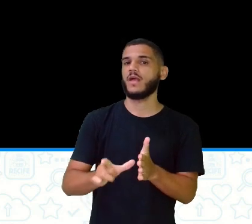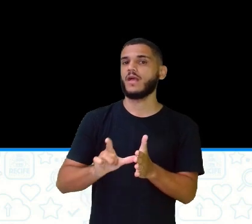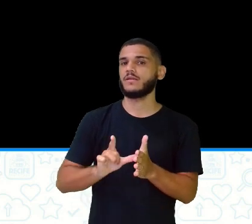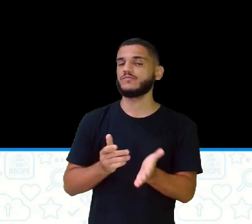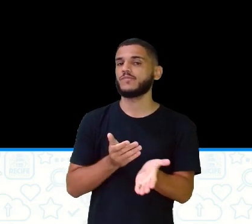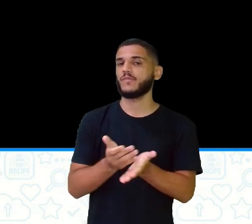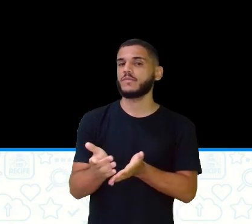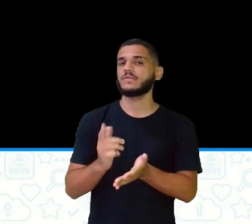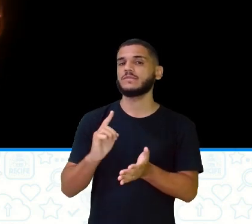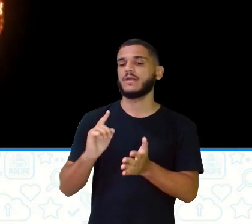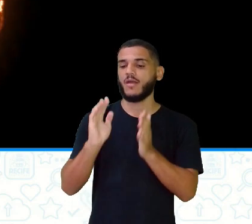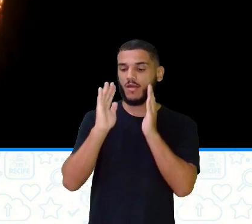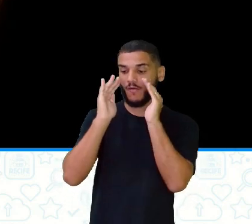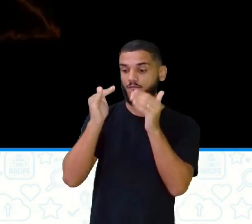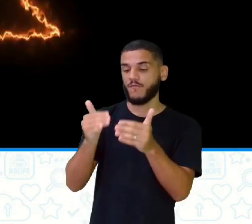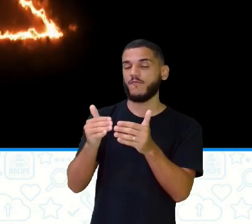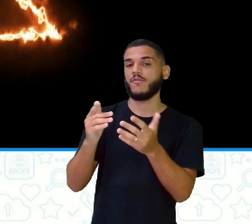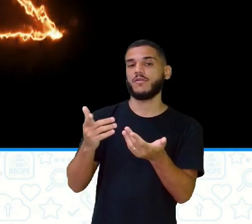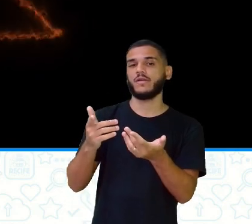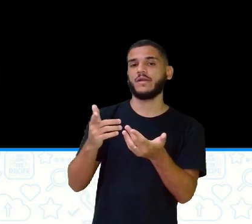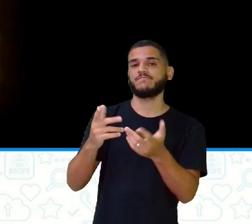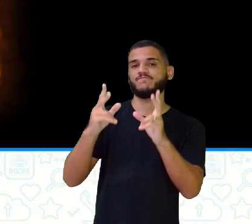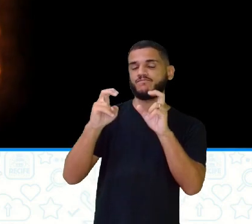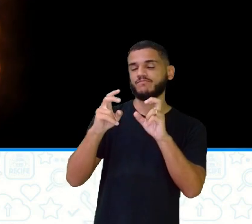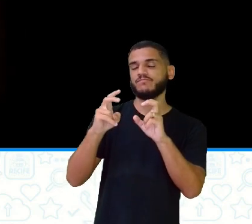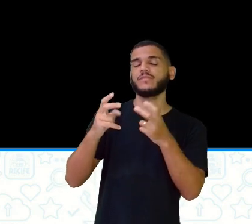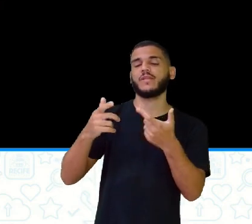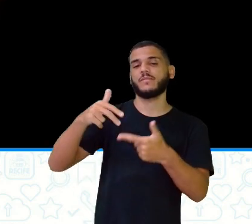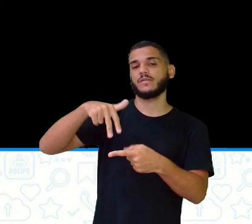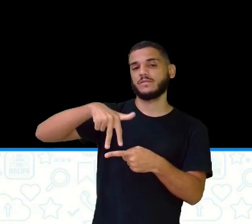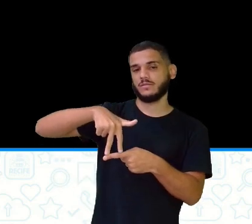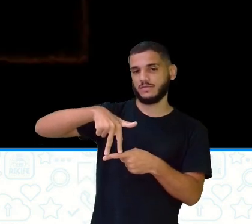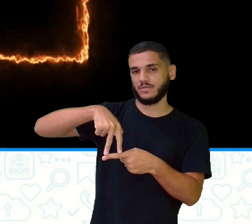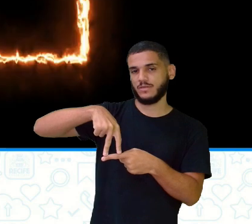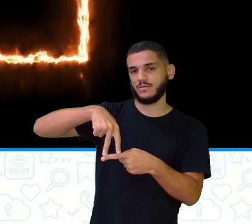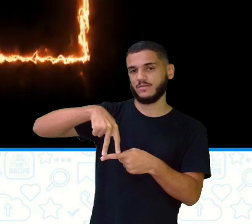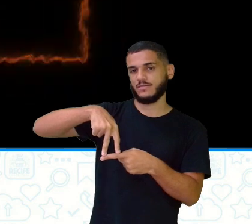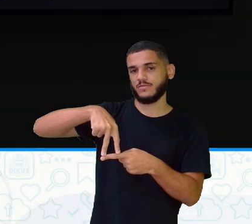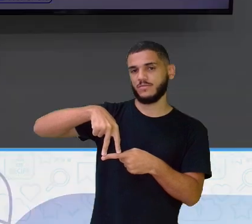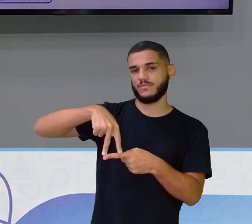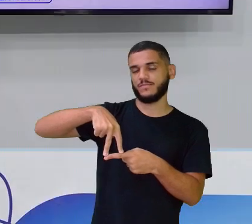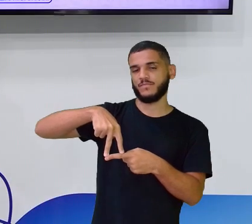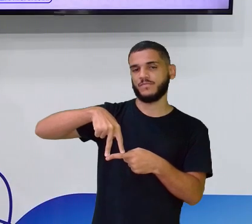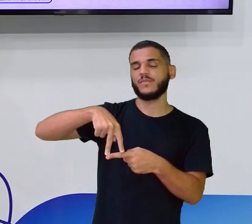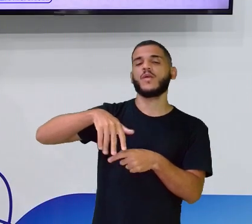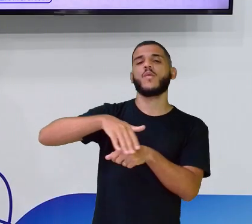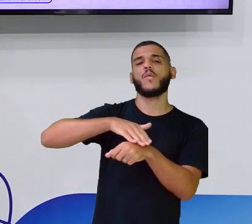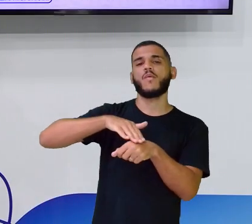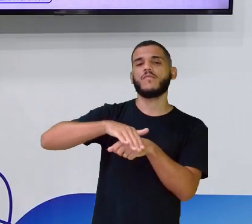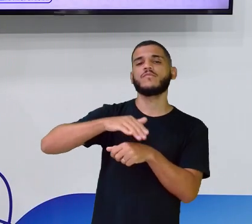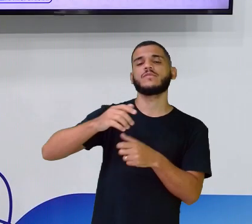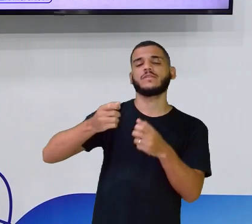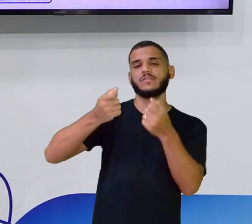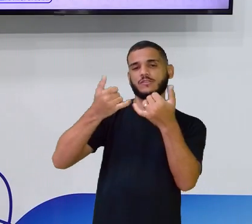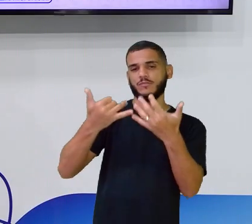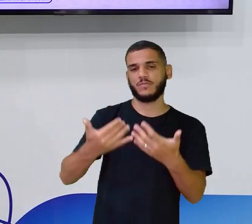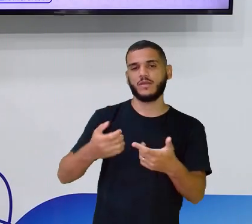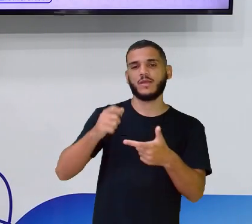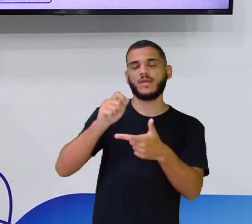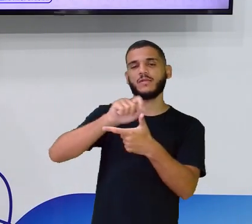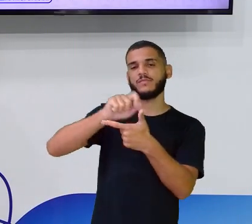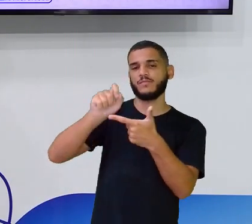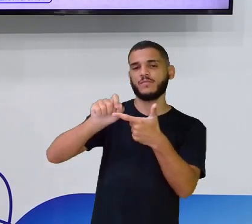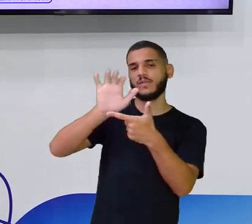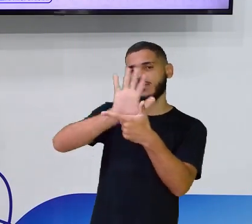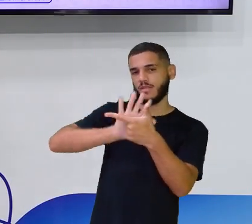começar a trabalhar os triângulos especificamente, a gente vai conversar um pouco sobre as figuras planas. O triângulo,